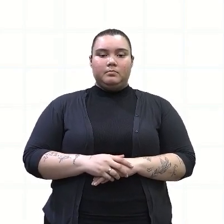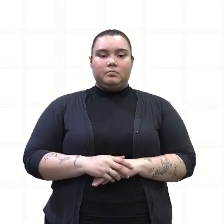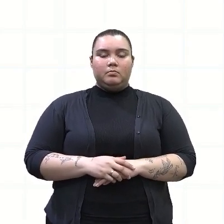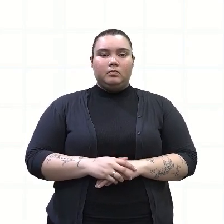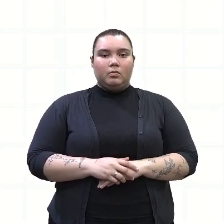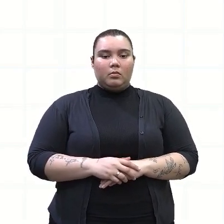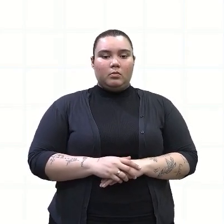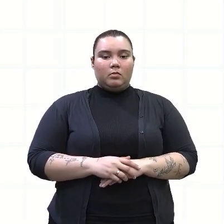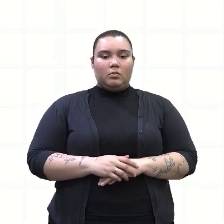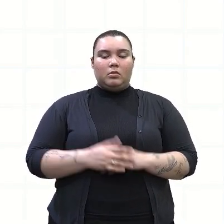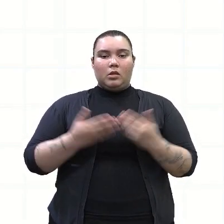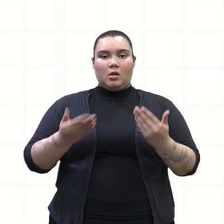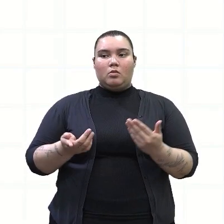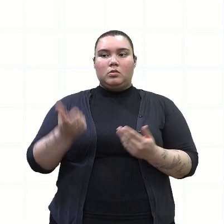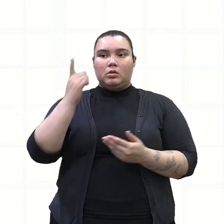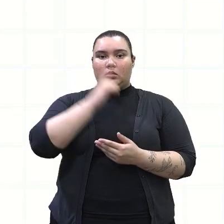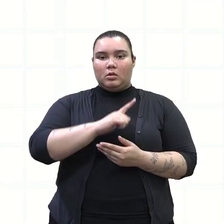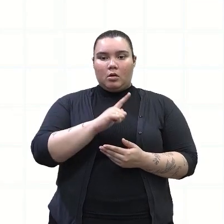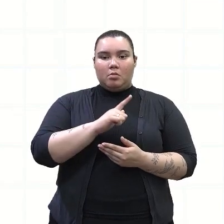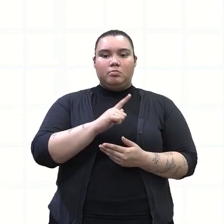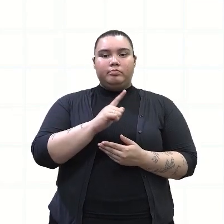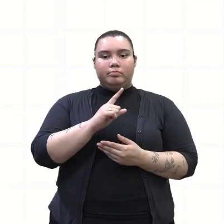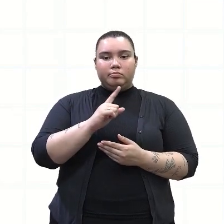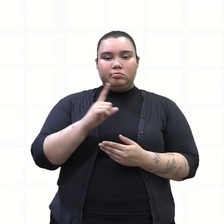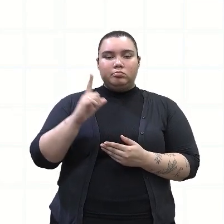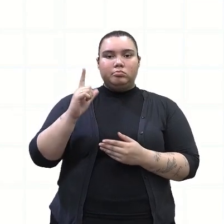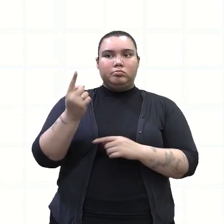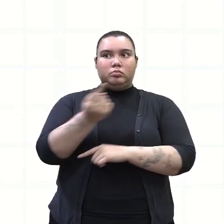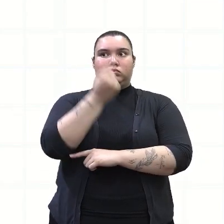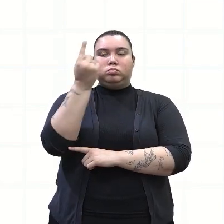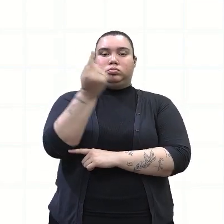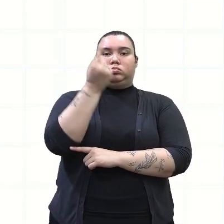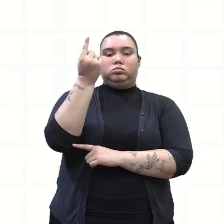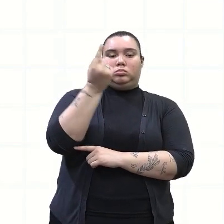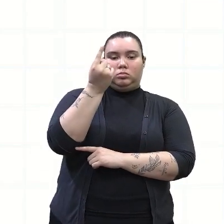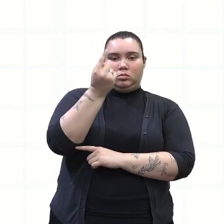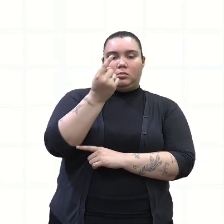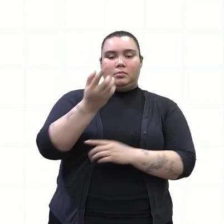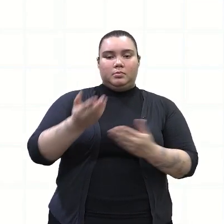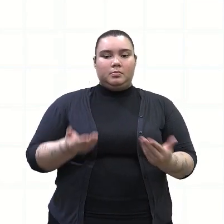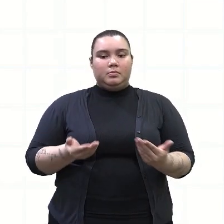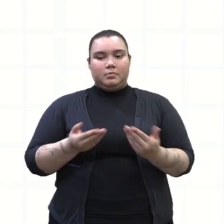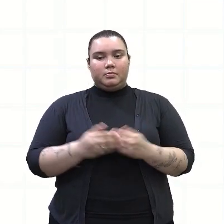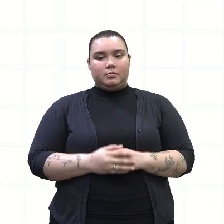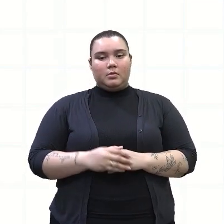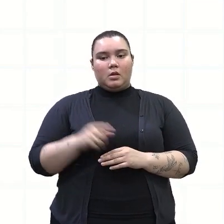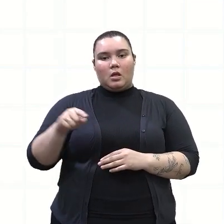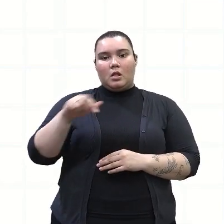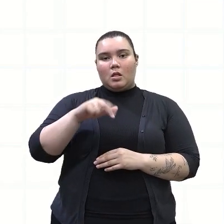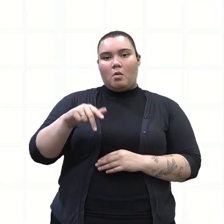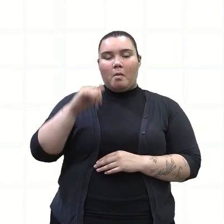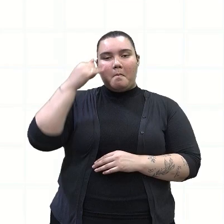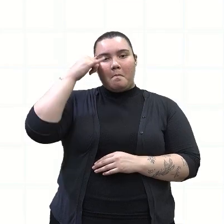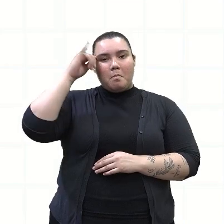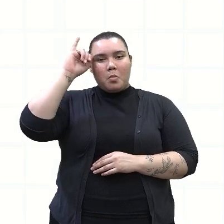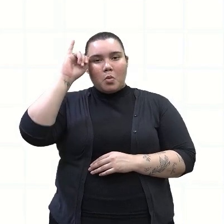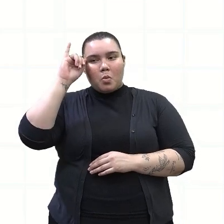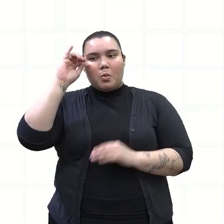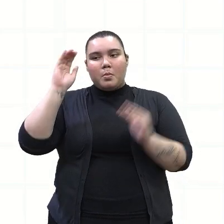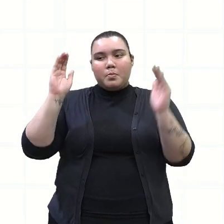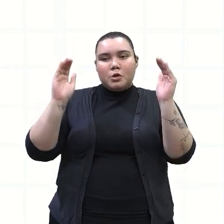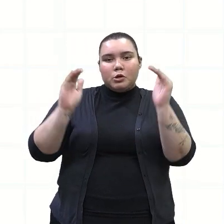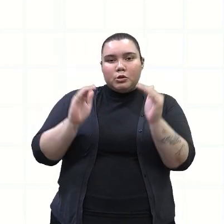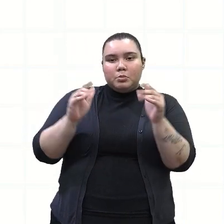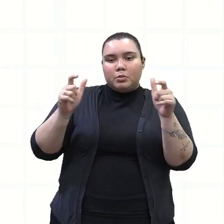alcançou alturas nunca vistas antes. Então, ele não é um boizinho, né? Um novilho